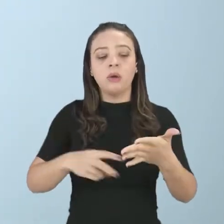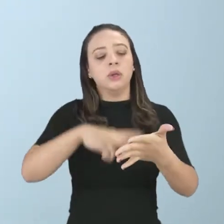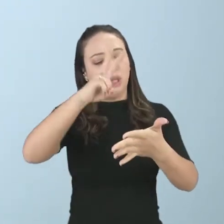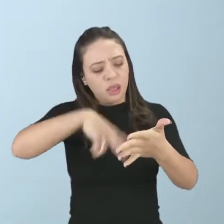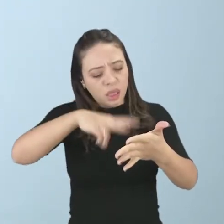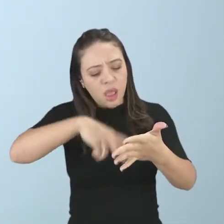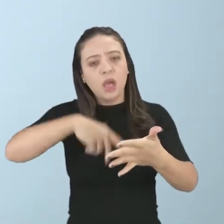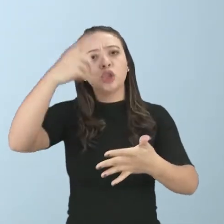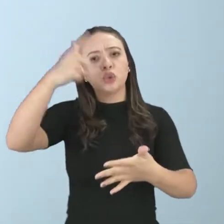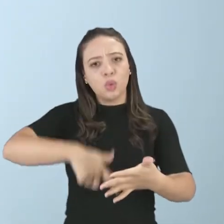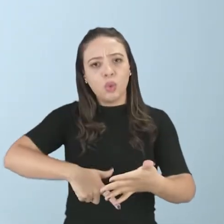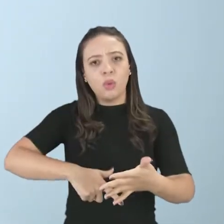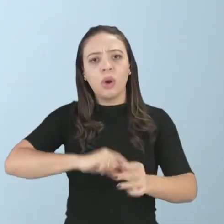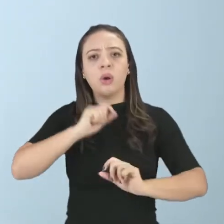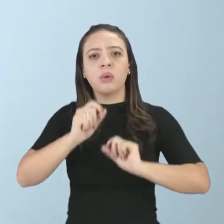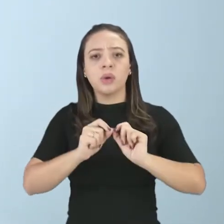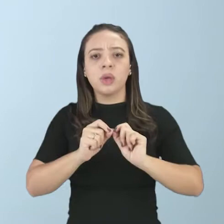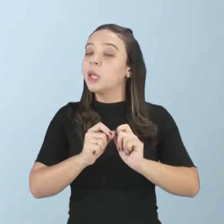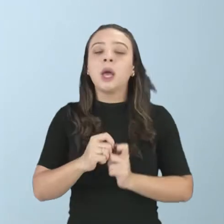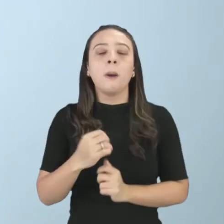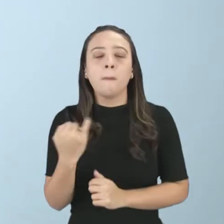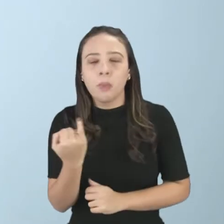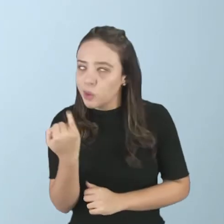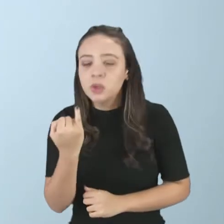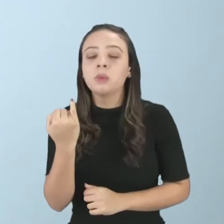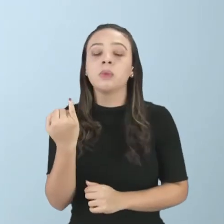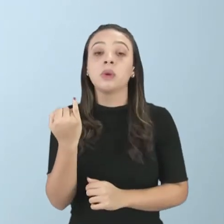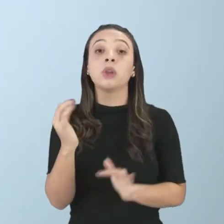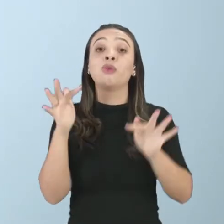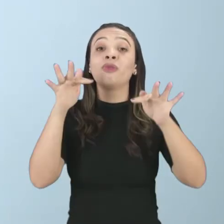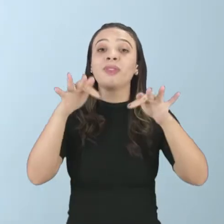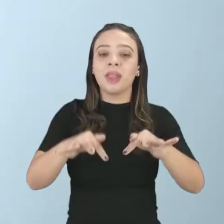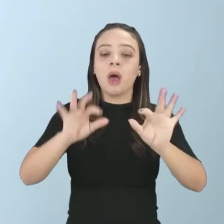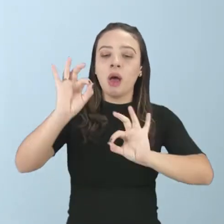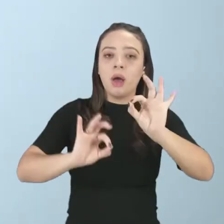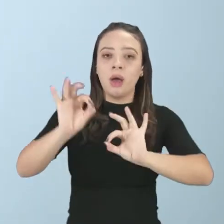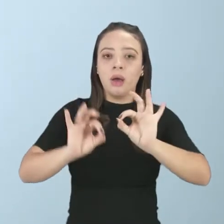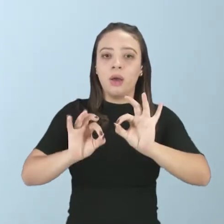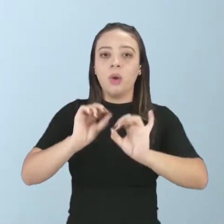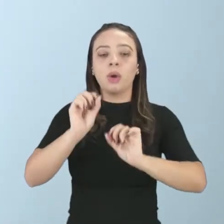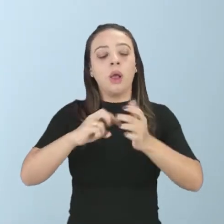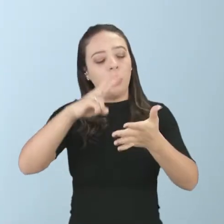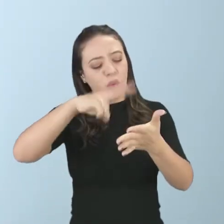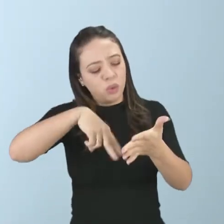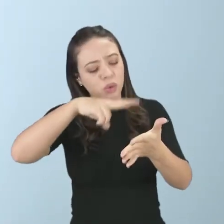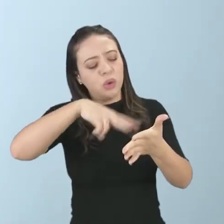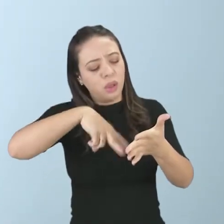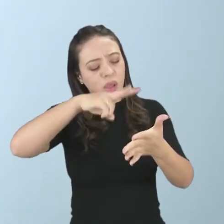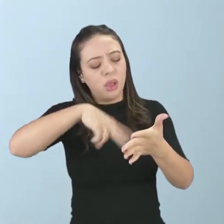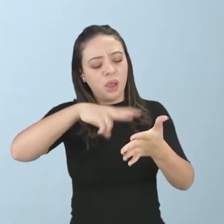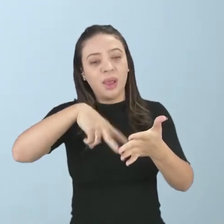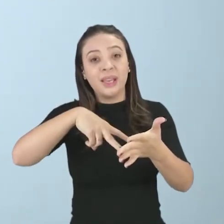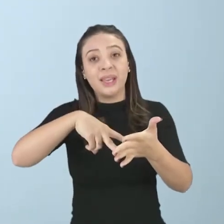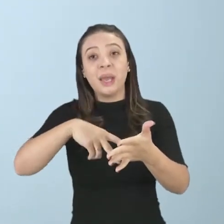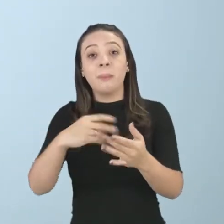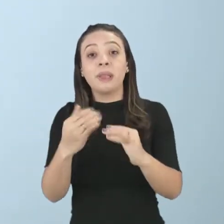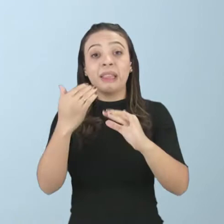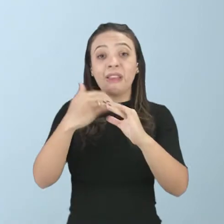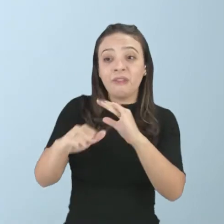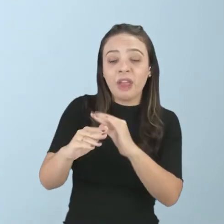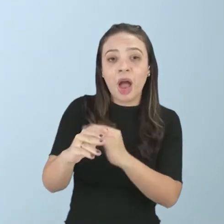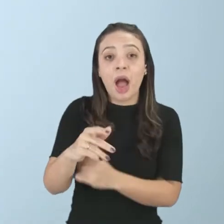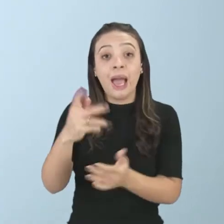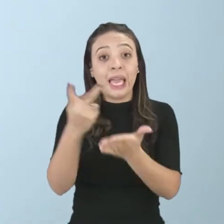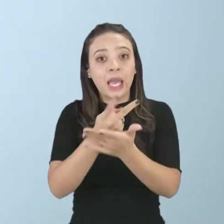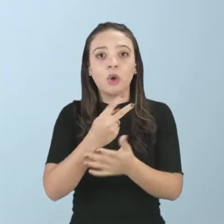revisão. A revisão é uma etapa final da elaboração. É a revisão do texto para que não seja publicado nenhum erro de gramática